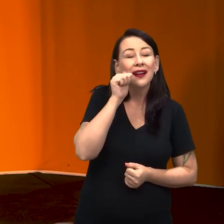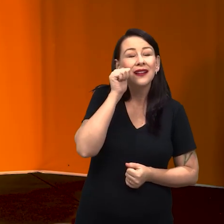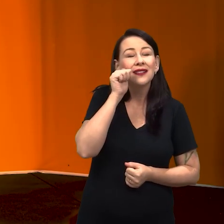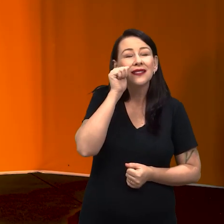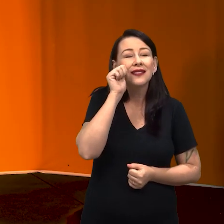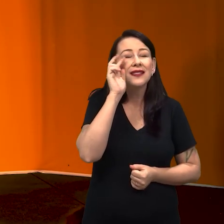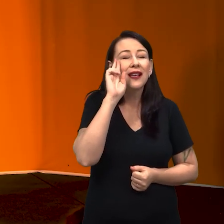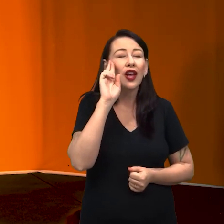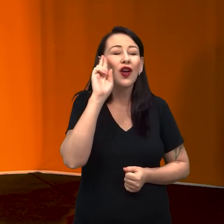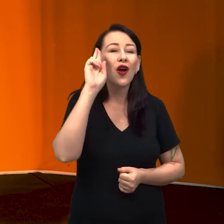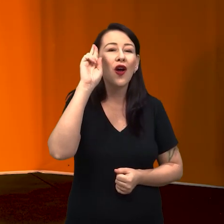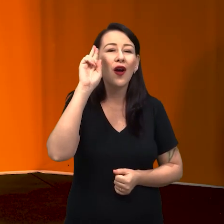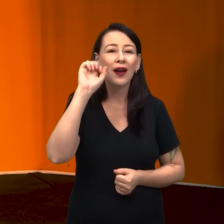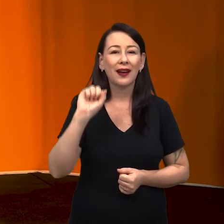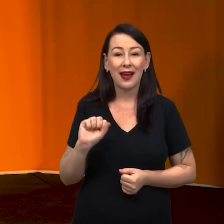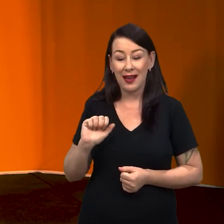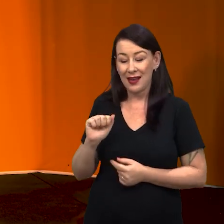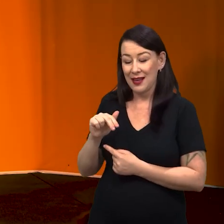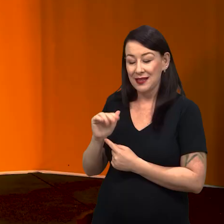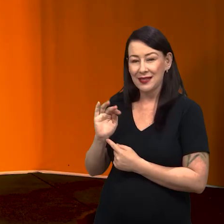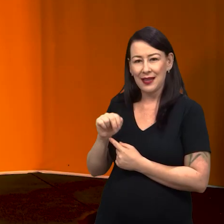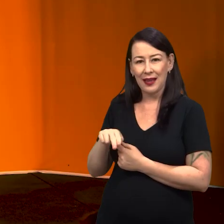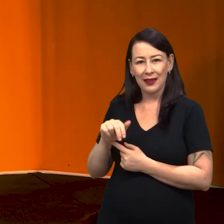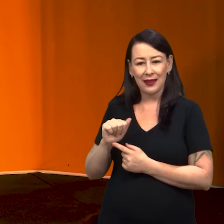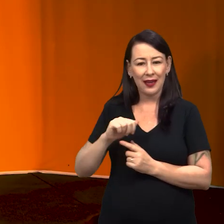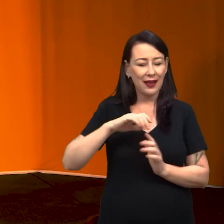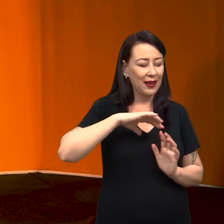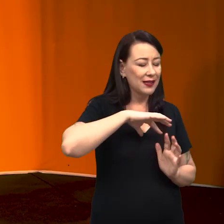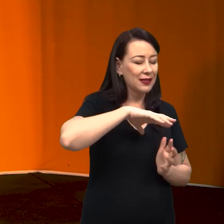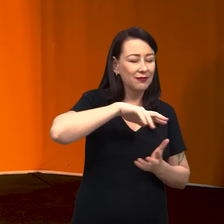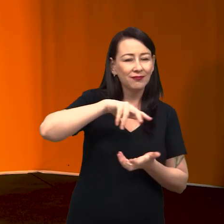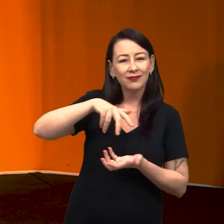Senhora Santana ao redor do mundo.